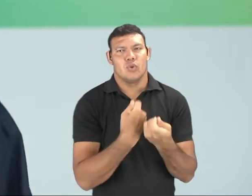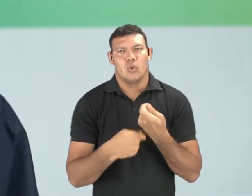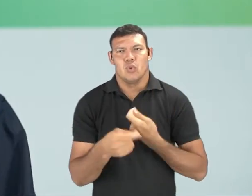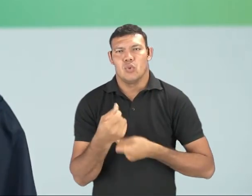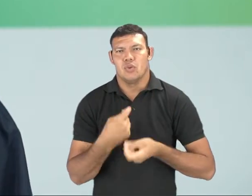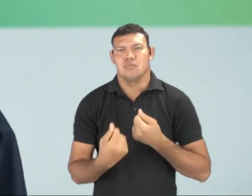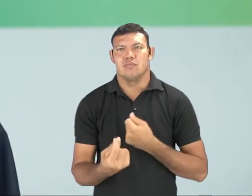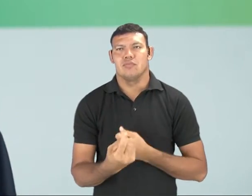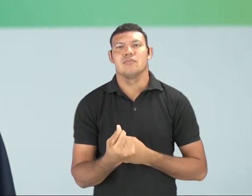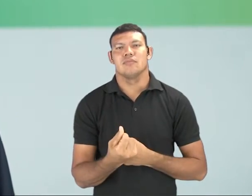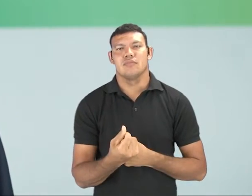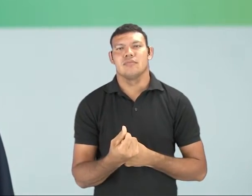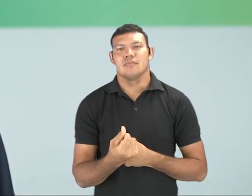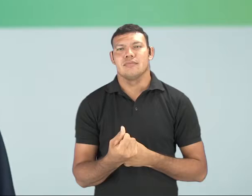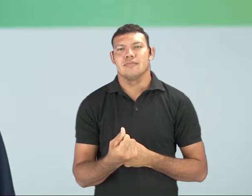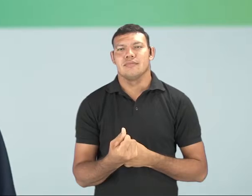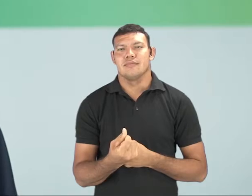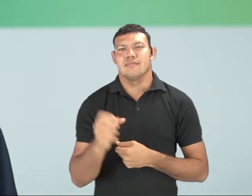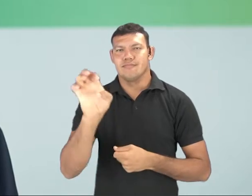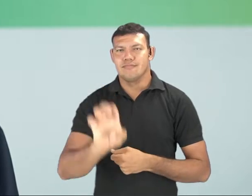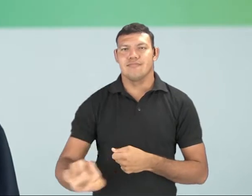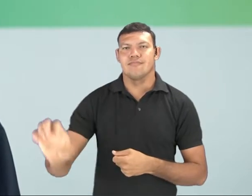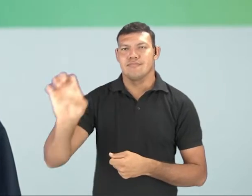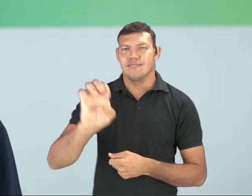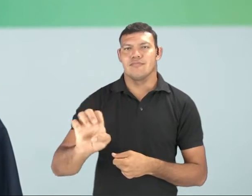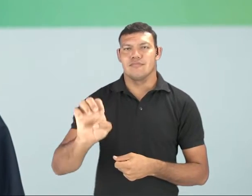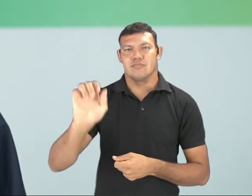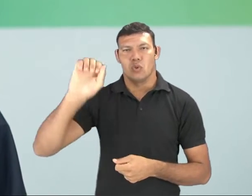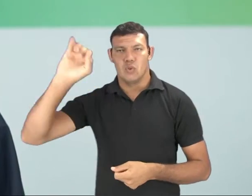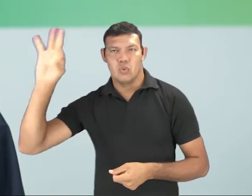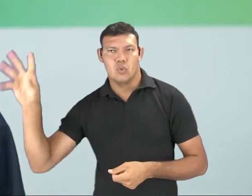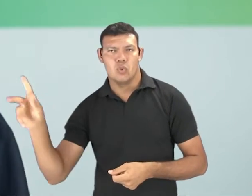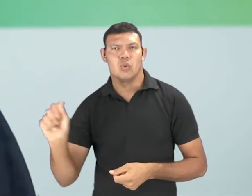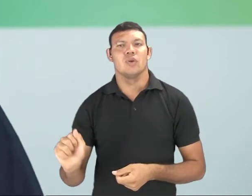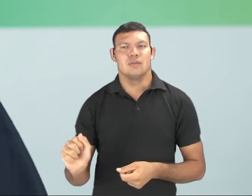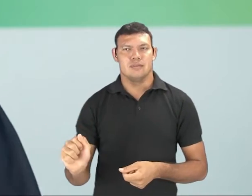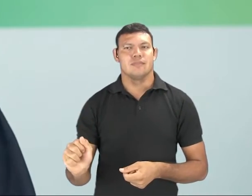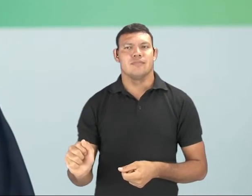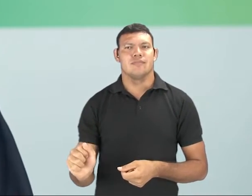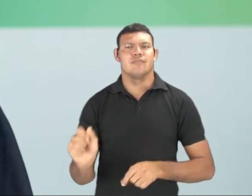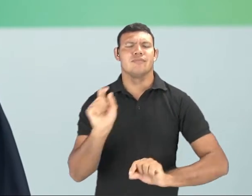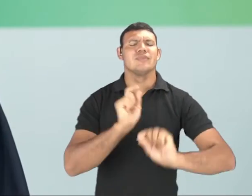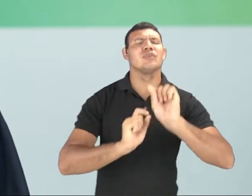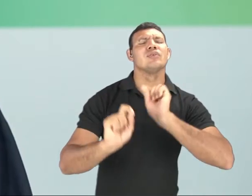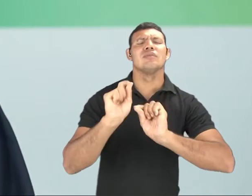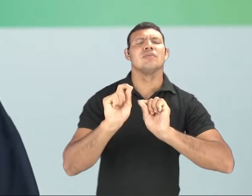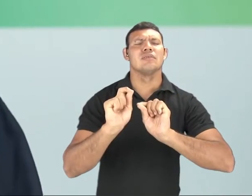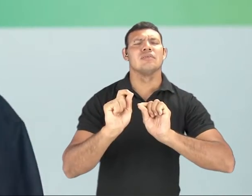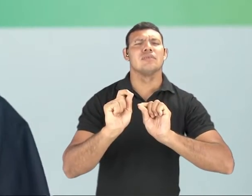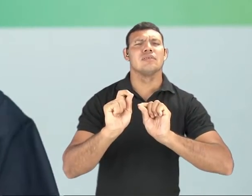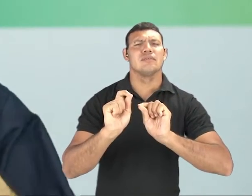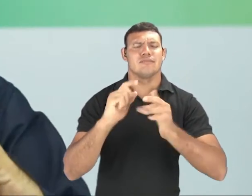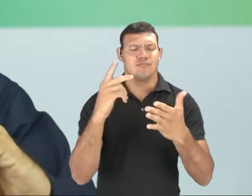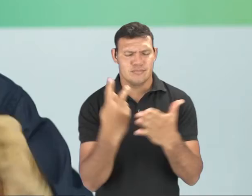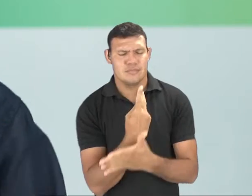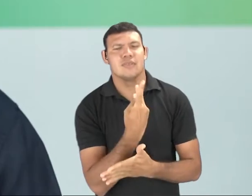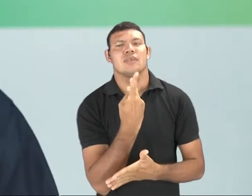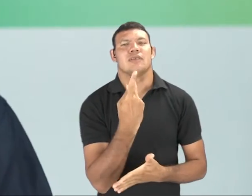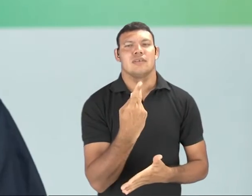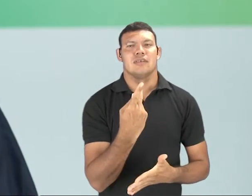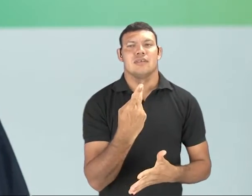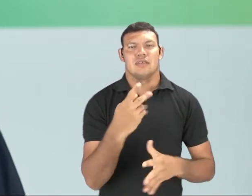vinha principalmente do continente africano. Então, para que isso acontecesse, para que